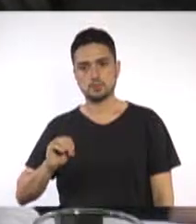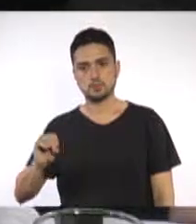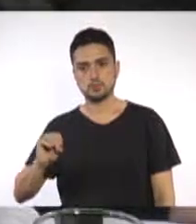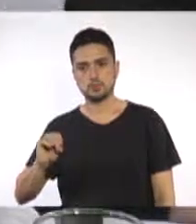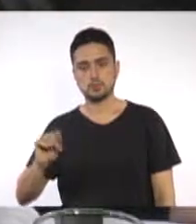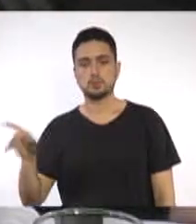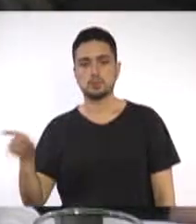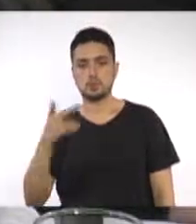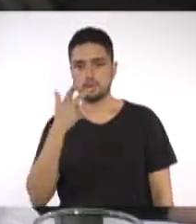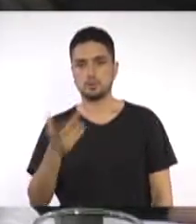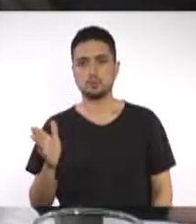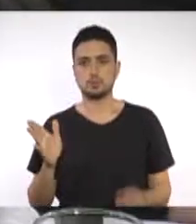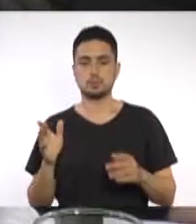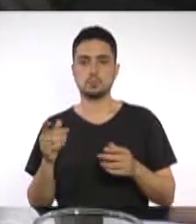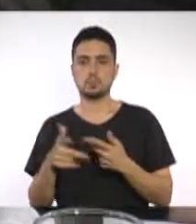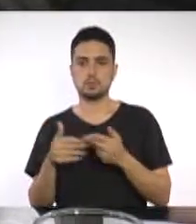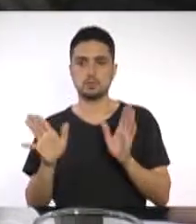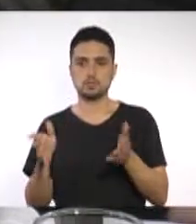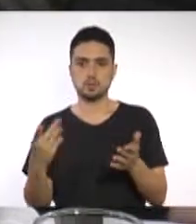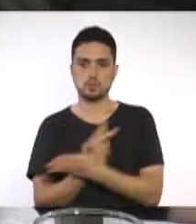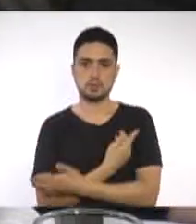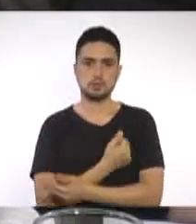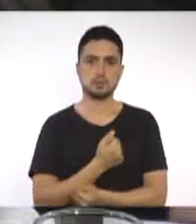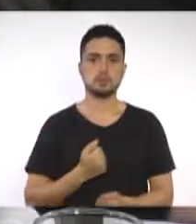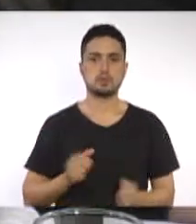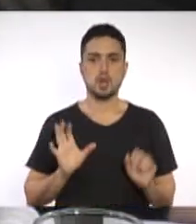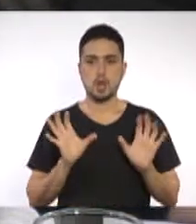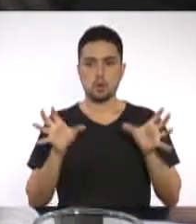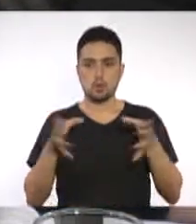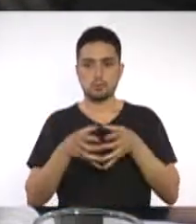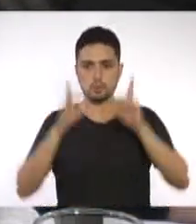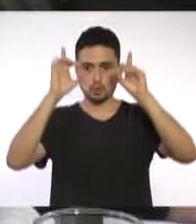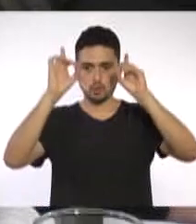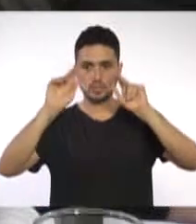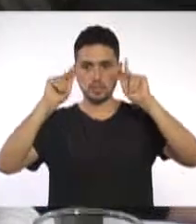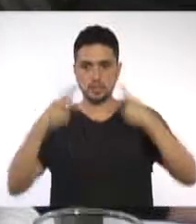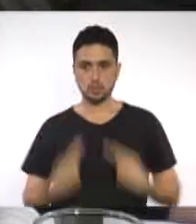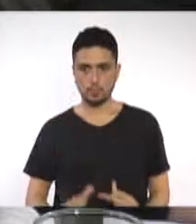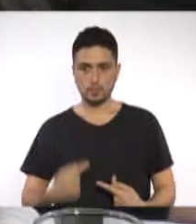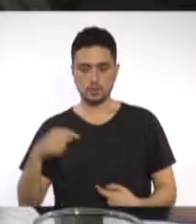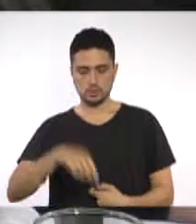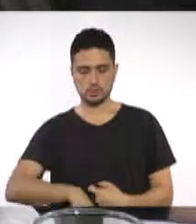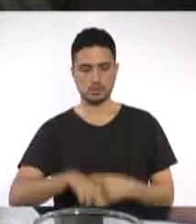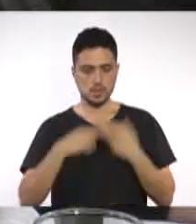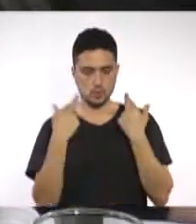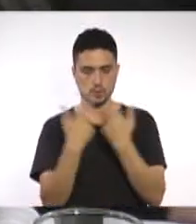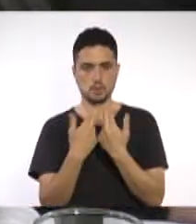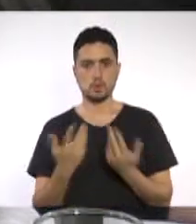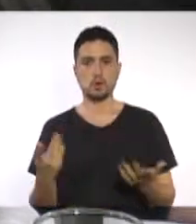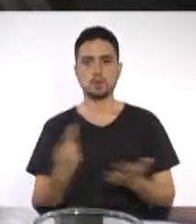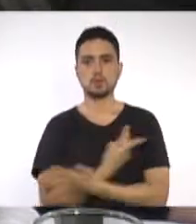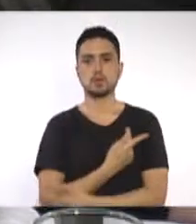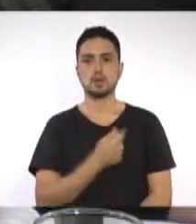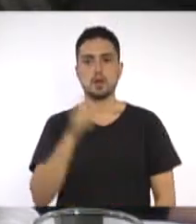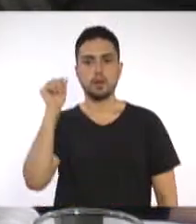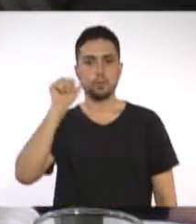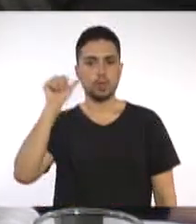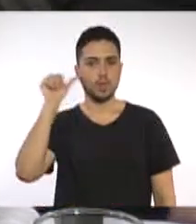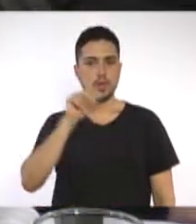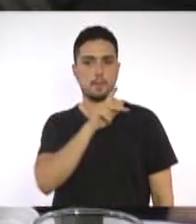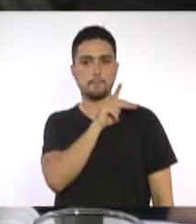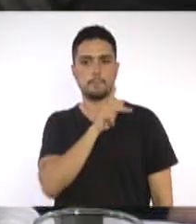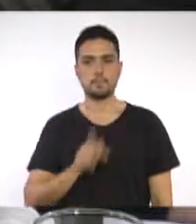aconteceu numa Comissão de Direitos Humanos da Casa, em que, na ocasião, a presidente